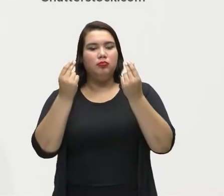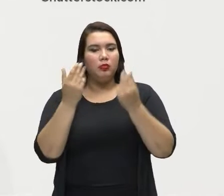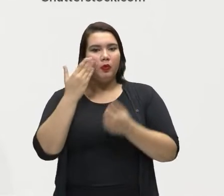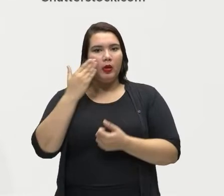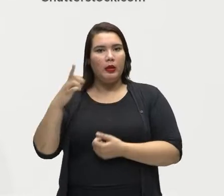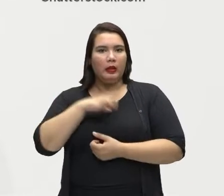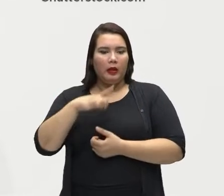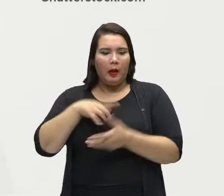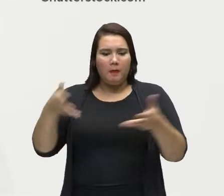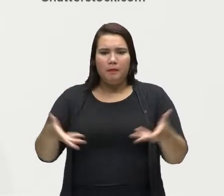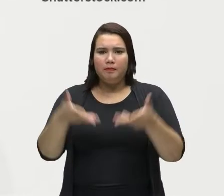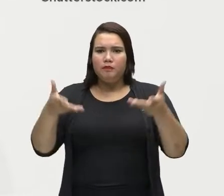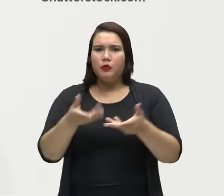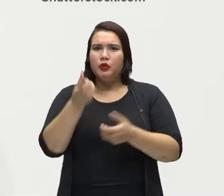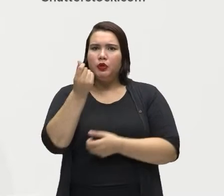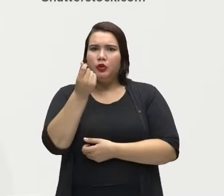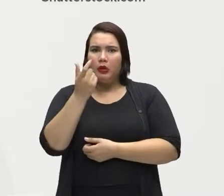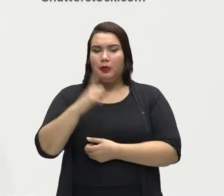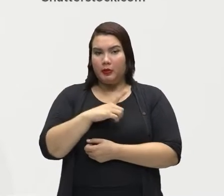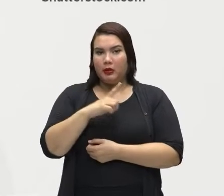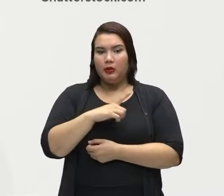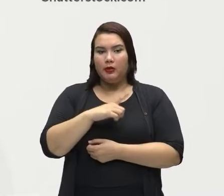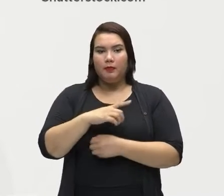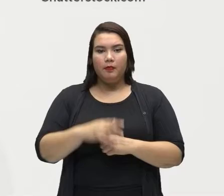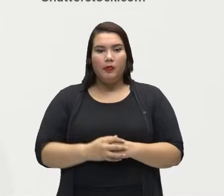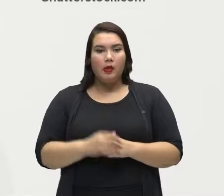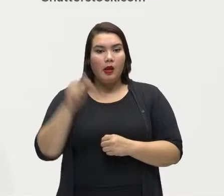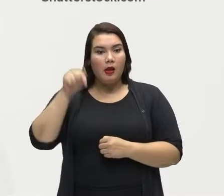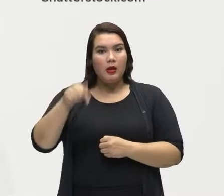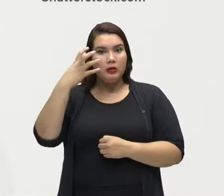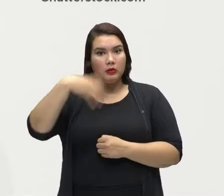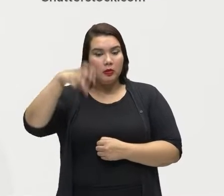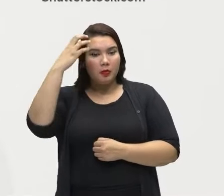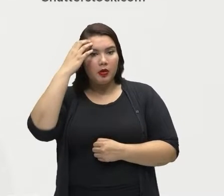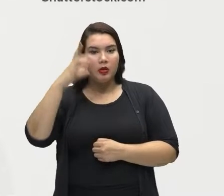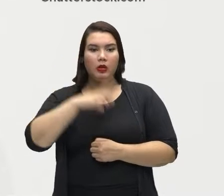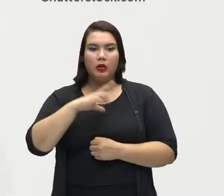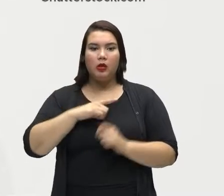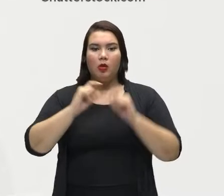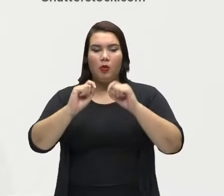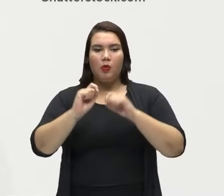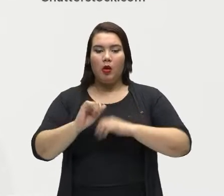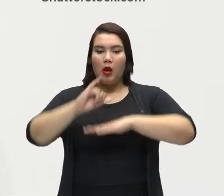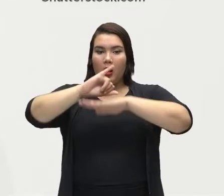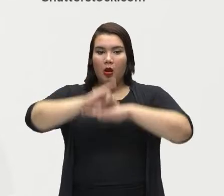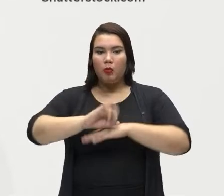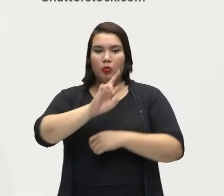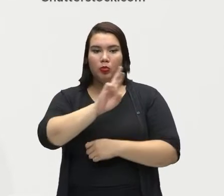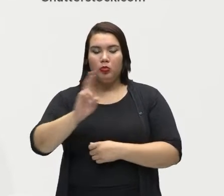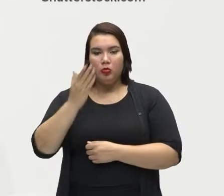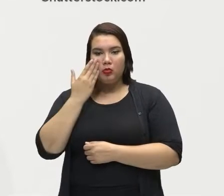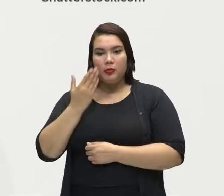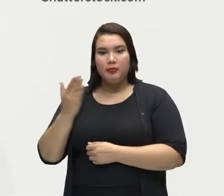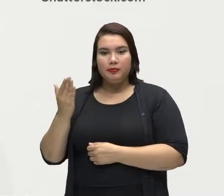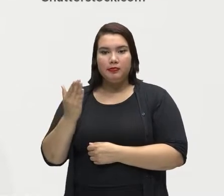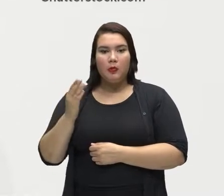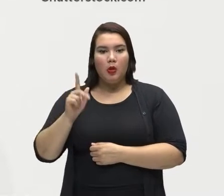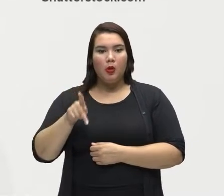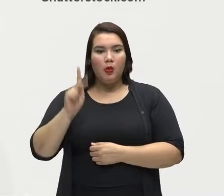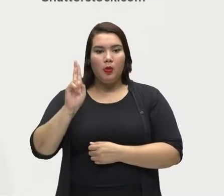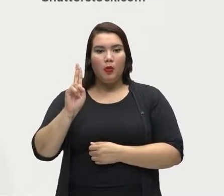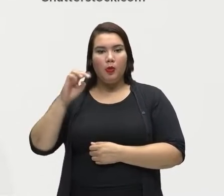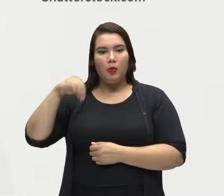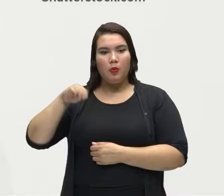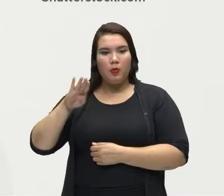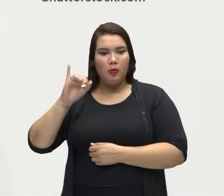fartura do Império de Gana. O Império de Gana tinha como capital Cumbi Salé, acho que é assim que se